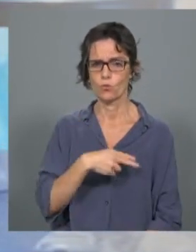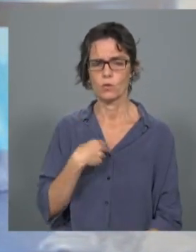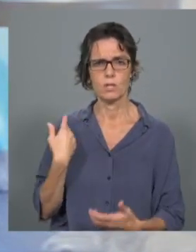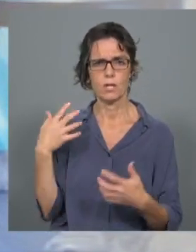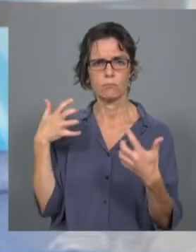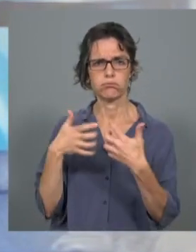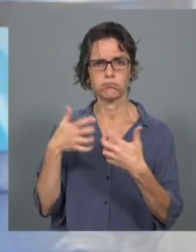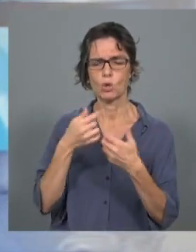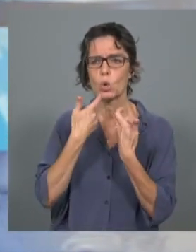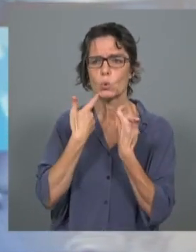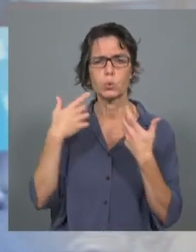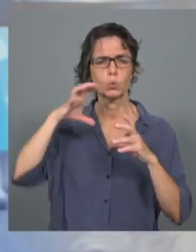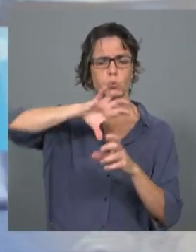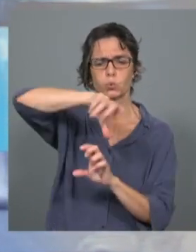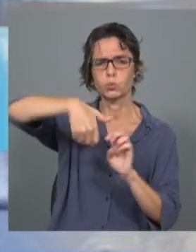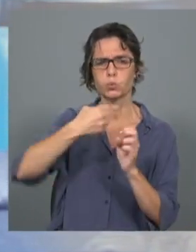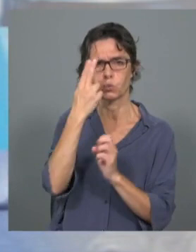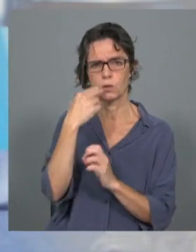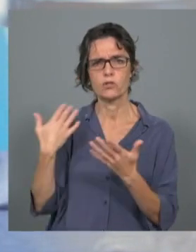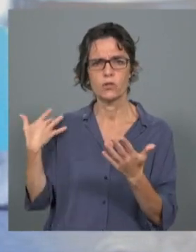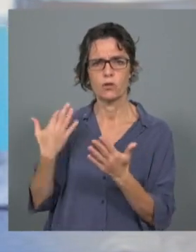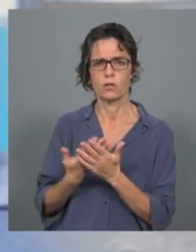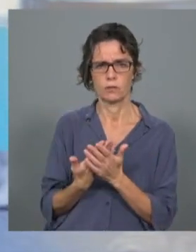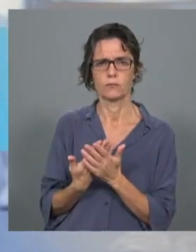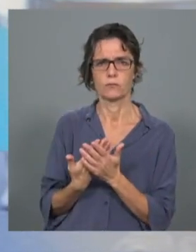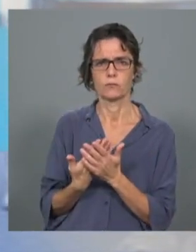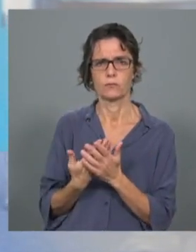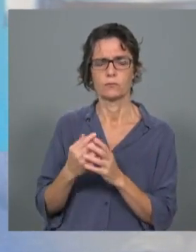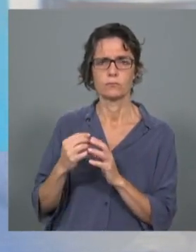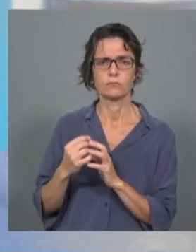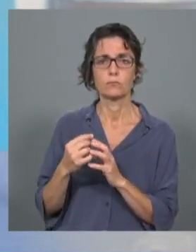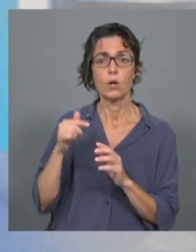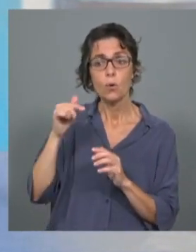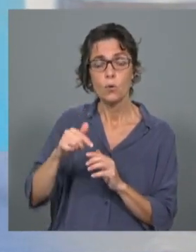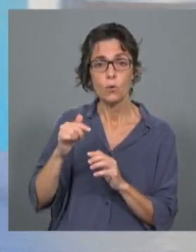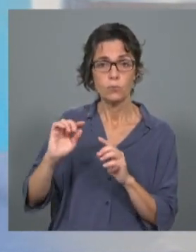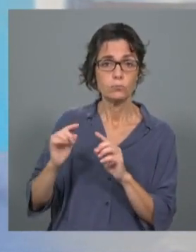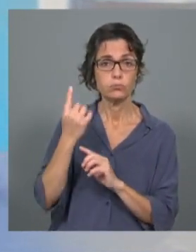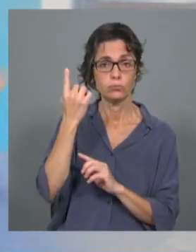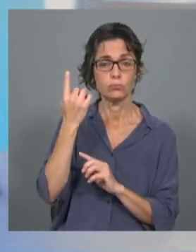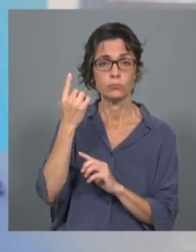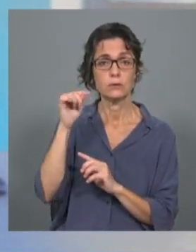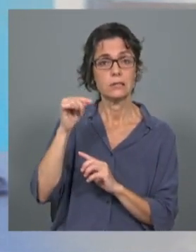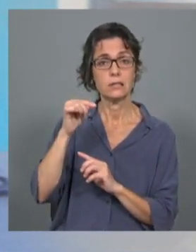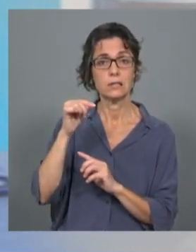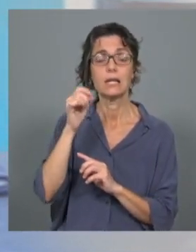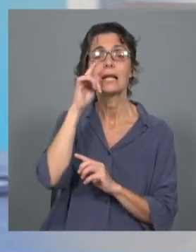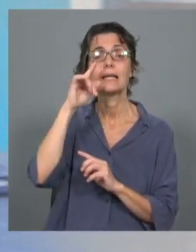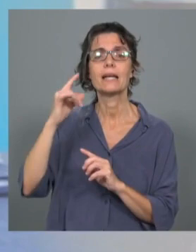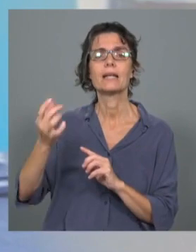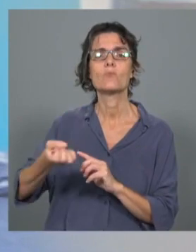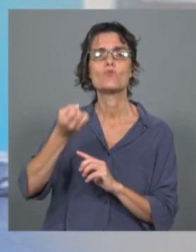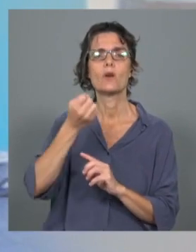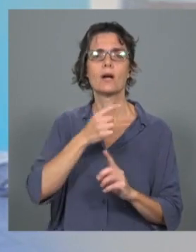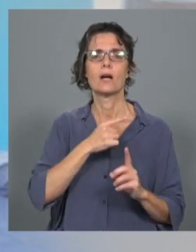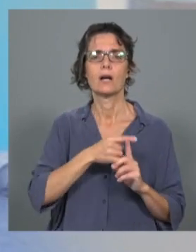ficou destruído na história, no século XIII. O único que chegou aos nossos dias como luzeiro é São Francisco de Assis, porque fez uma